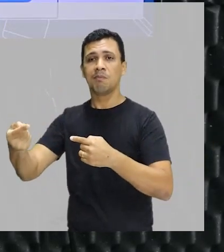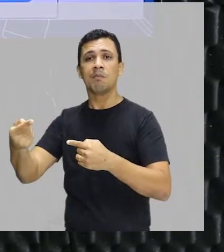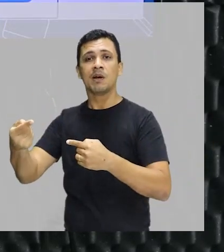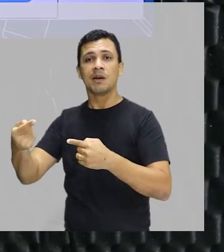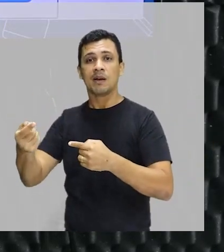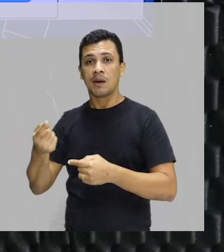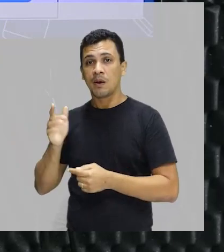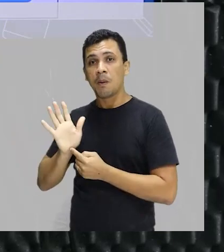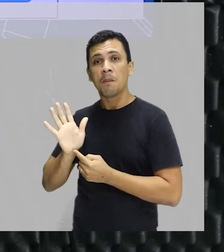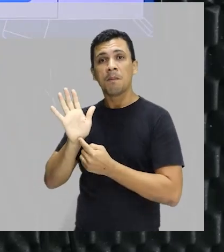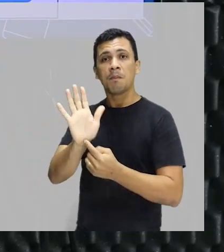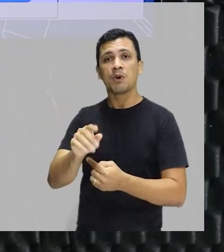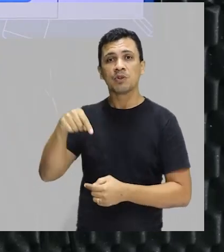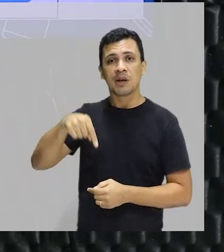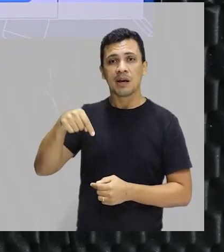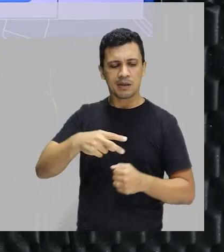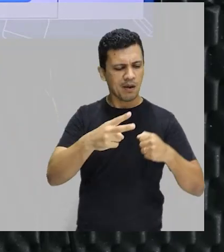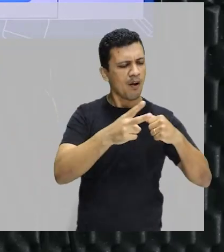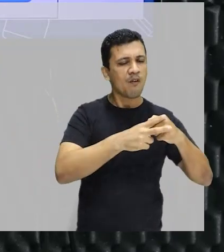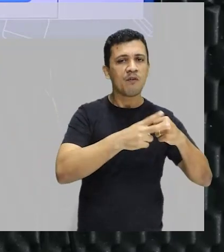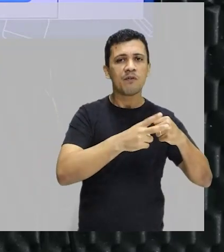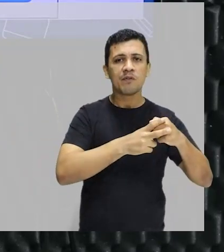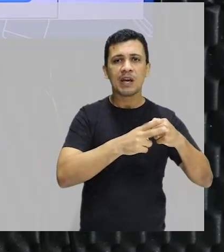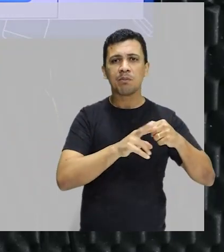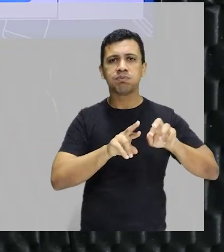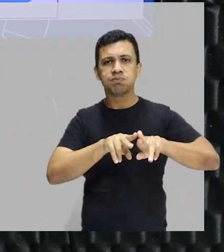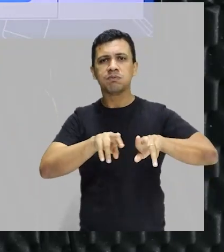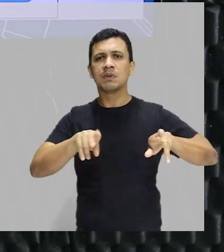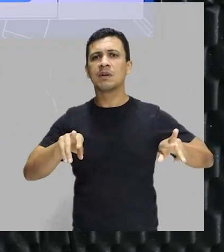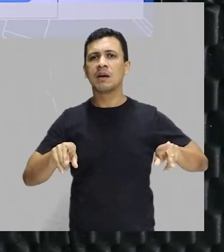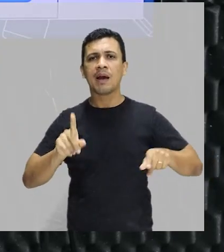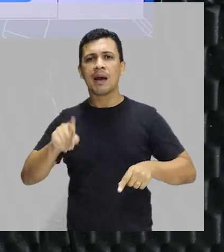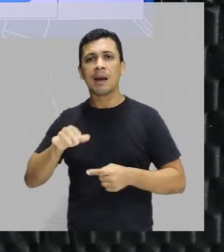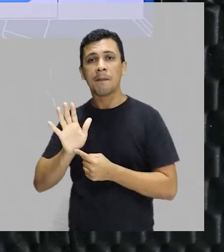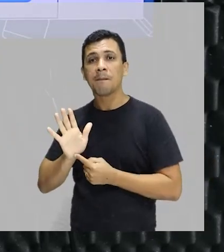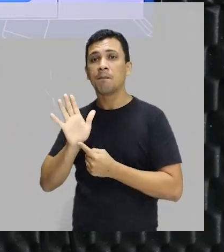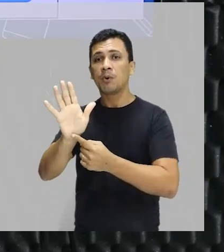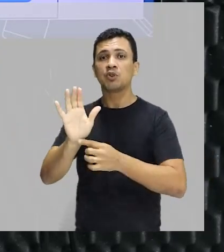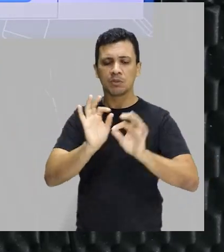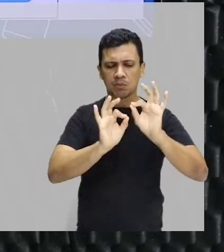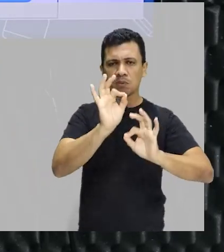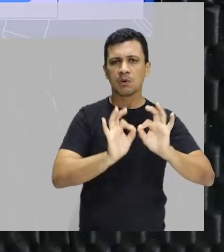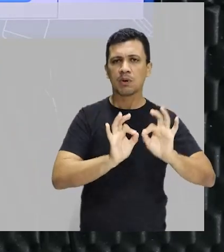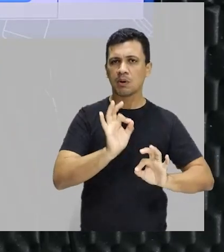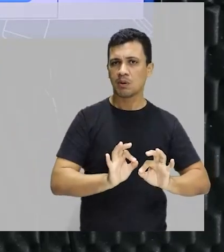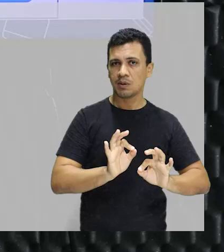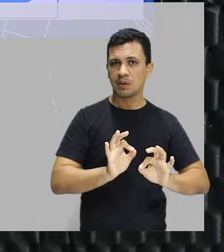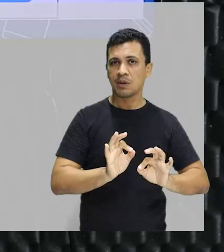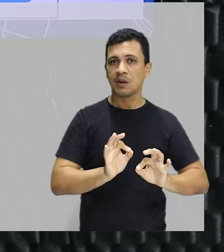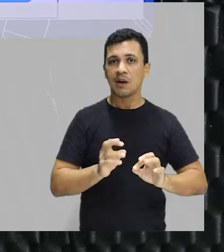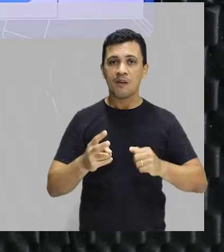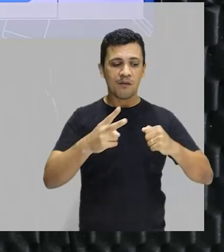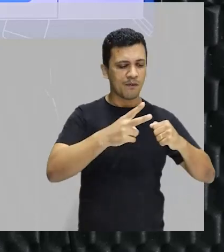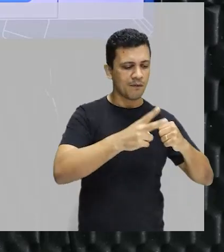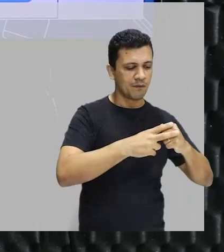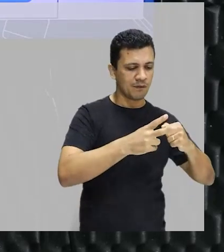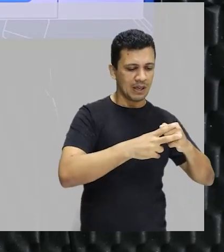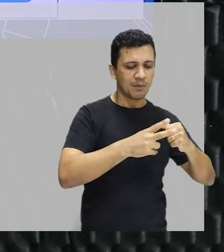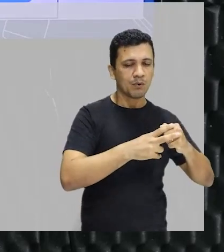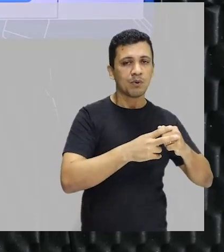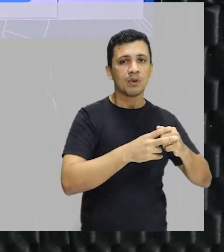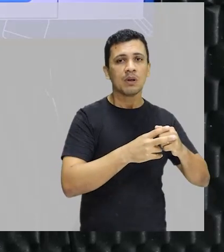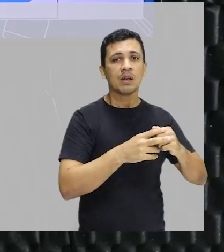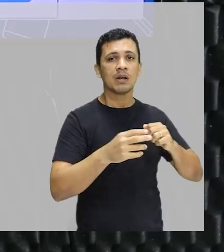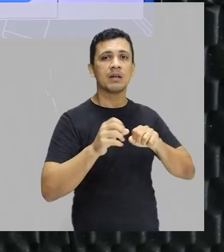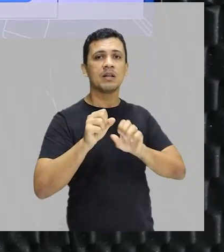gente fala de conjugação verbal é sempre demonstrando essa montagem de como eu coloco verbo e sujeito,